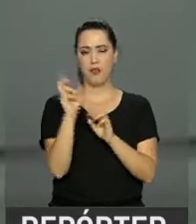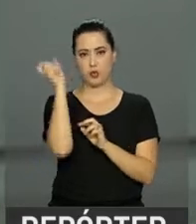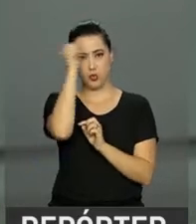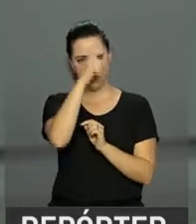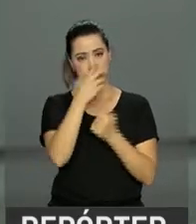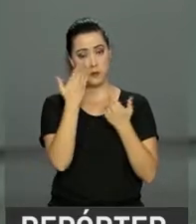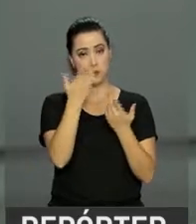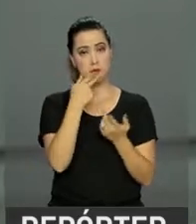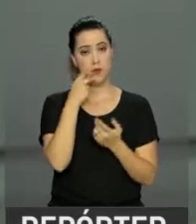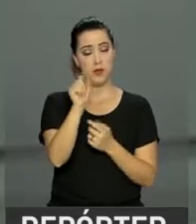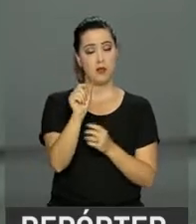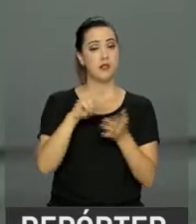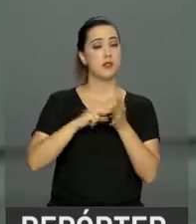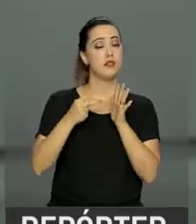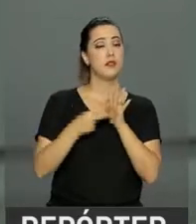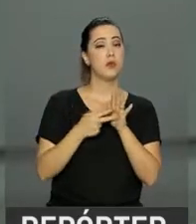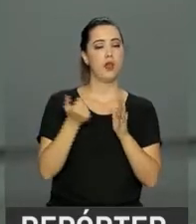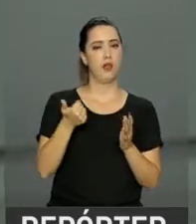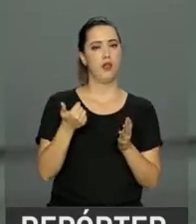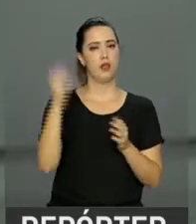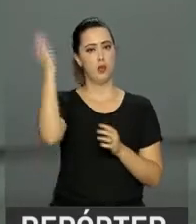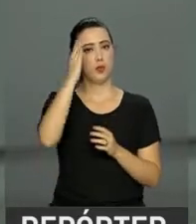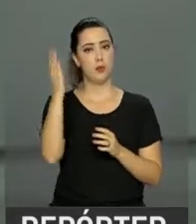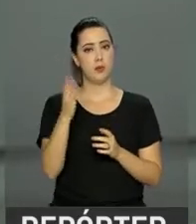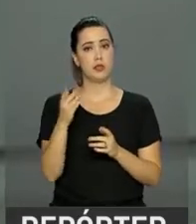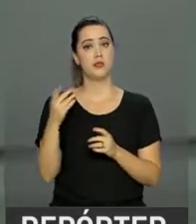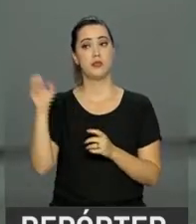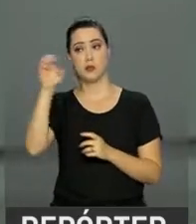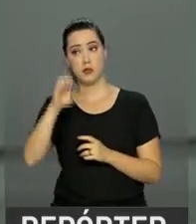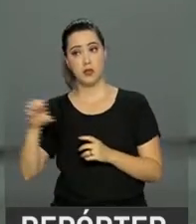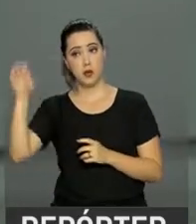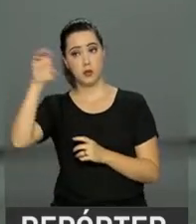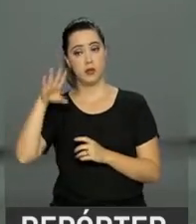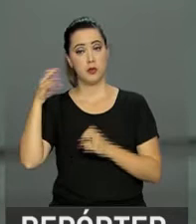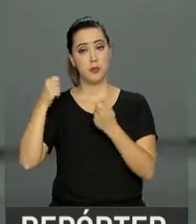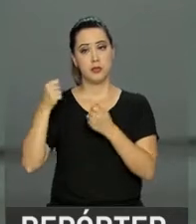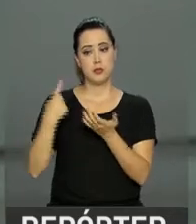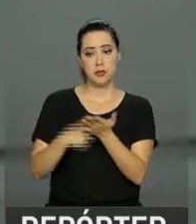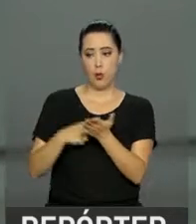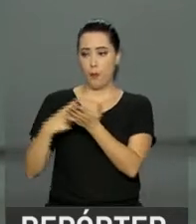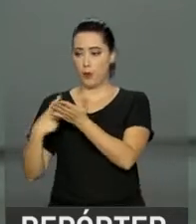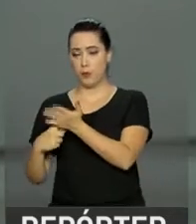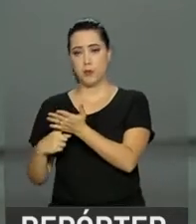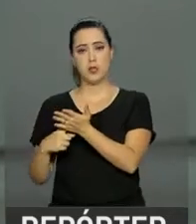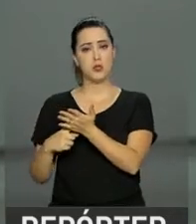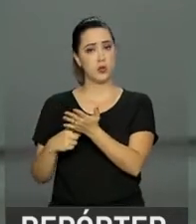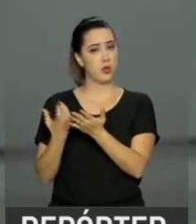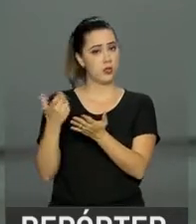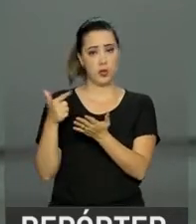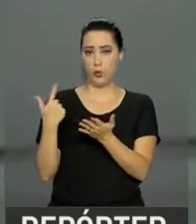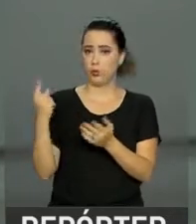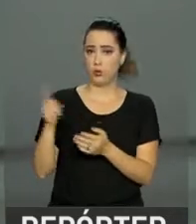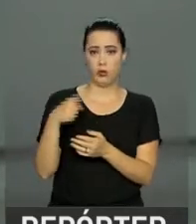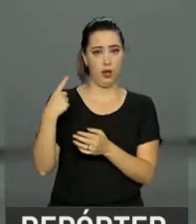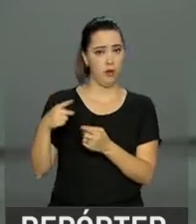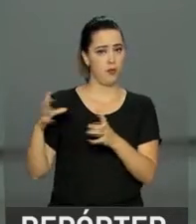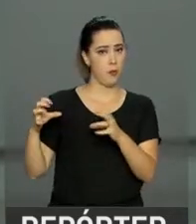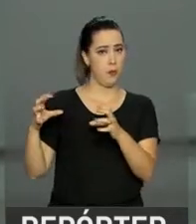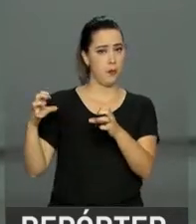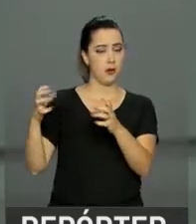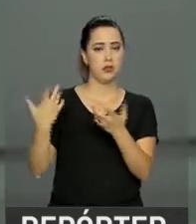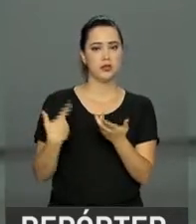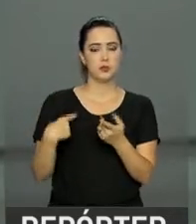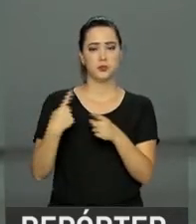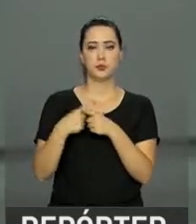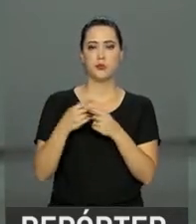brasil ea união européia não resolverem este impasse o brasil vai propor a abertura de um painel na organização